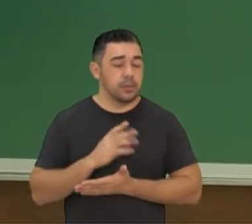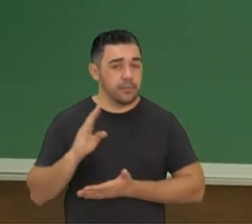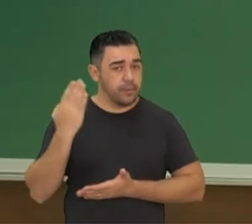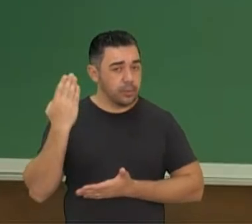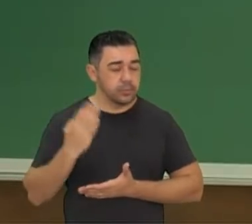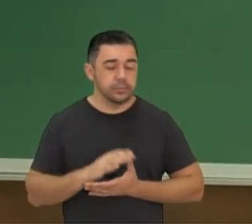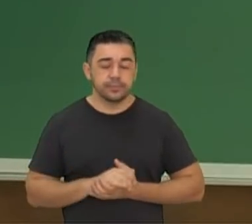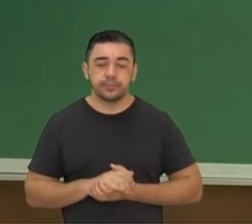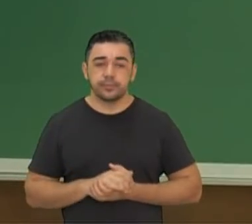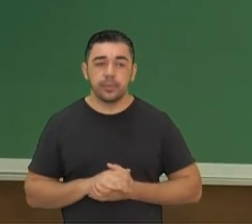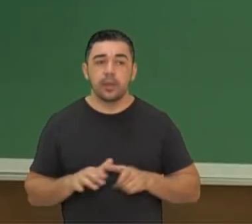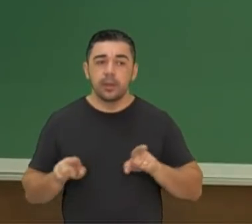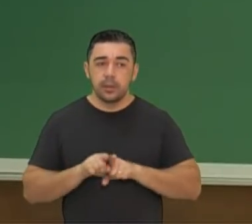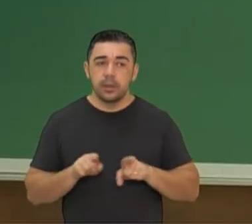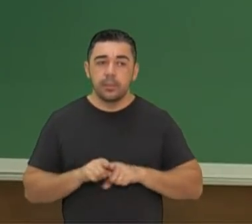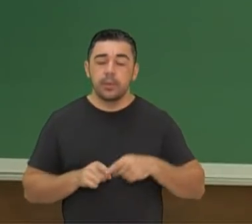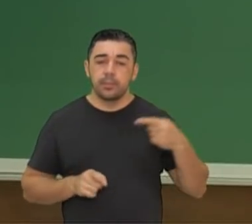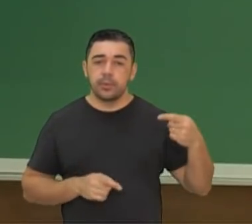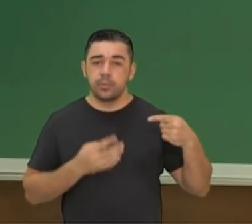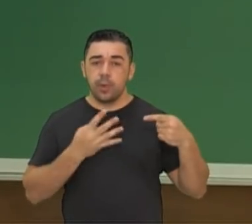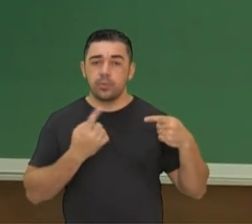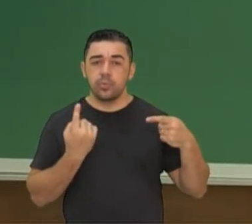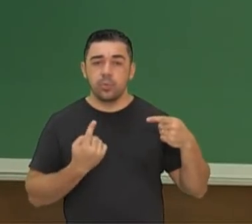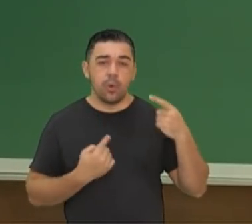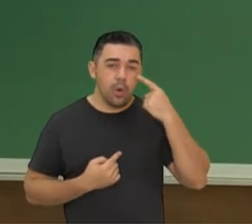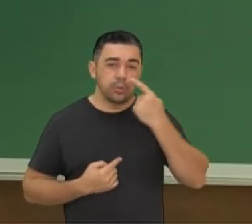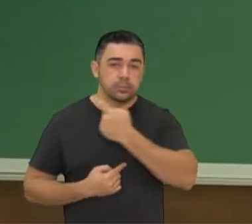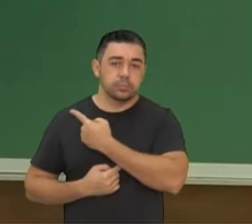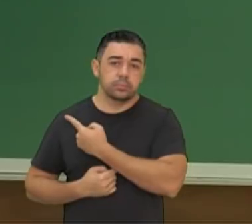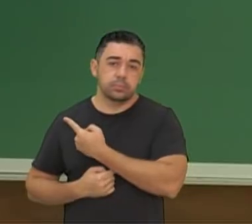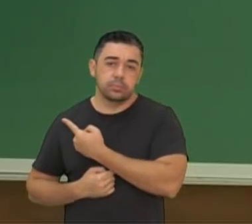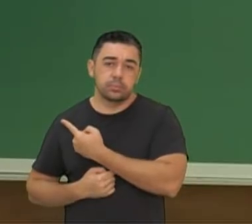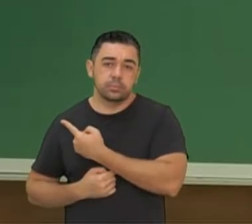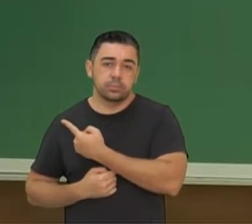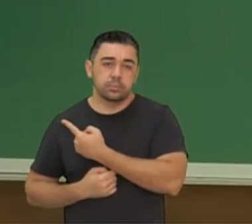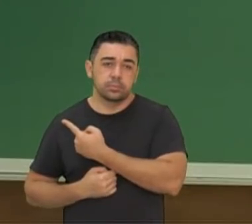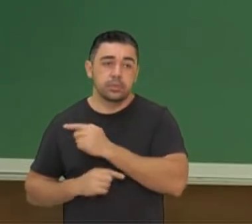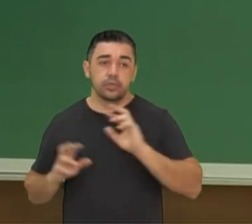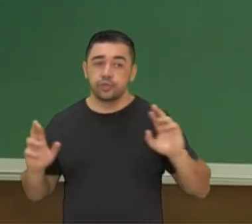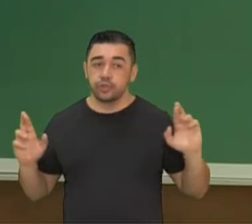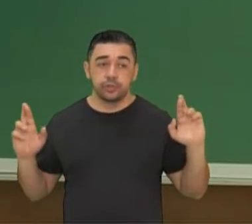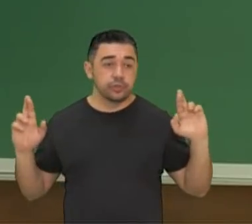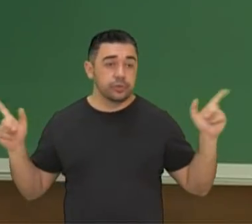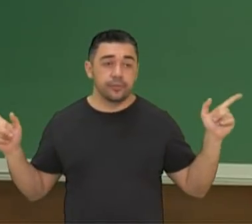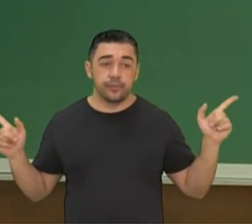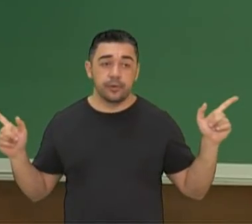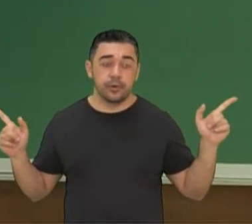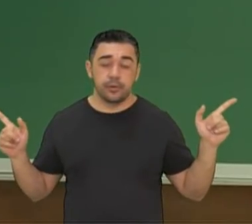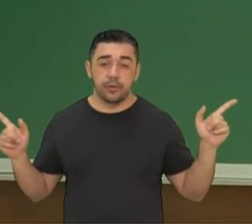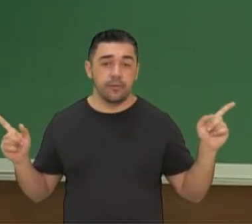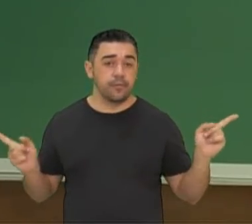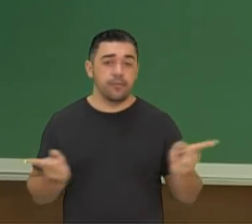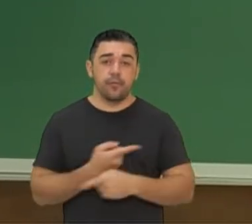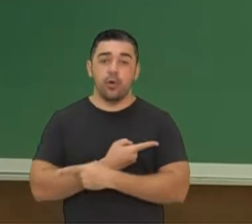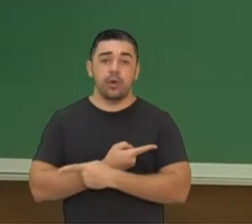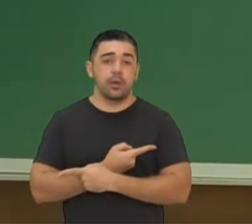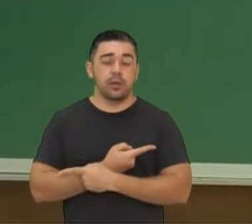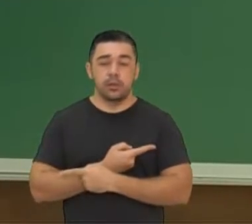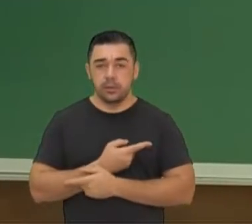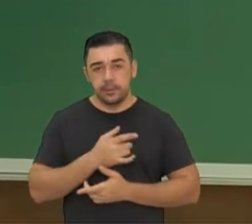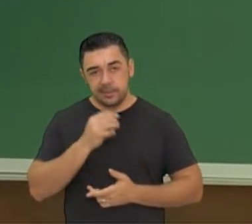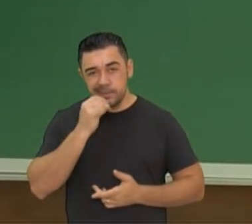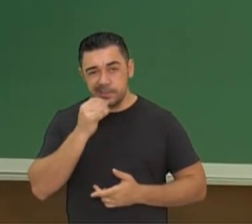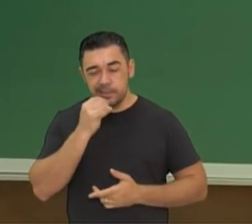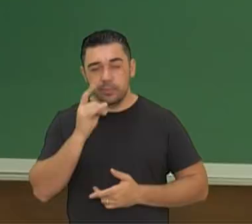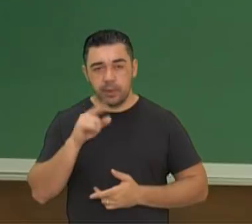A mesma coisa acontece com menos 4 e 1. Olha onde ele está passando. Ele está passando aqui, ó, fora da reta. Se ele passa fora da reta, isso